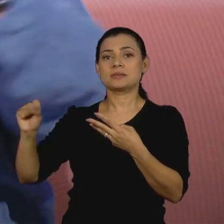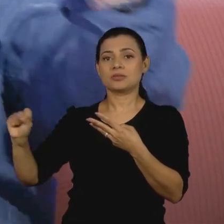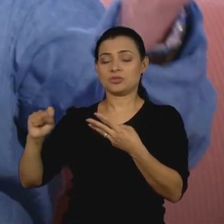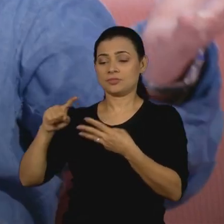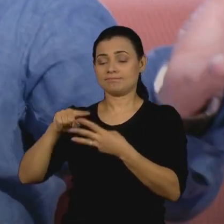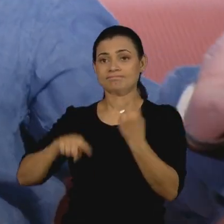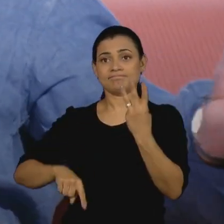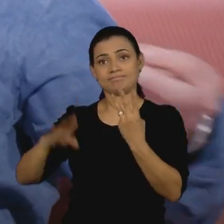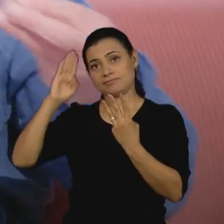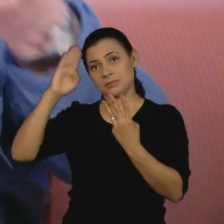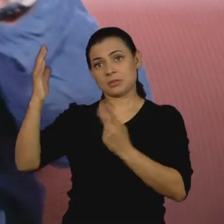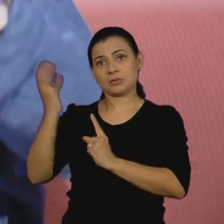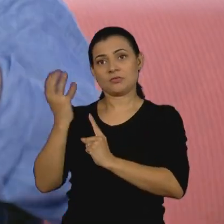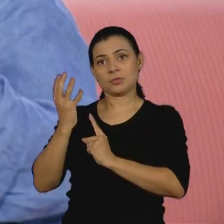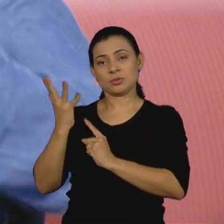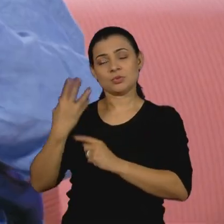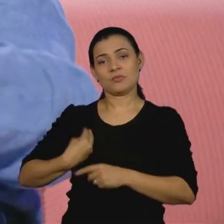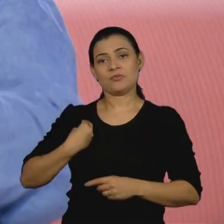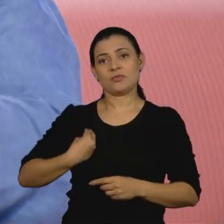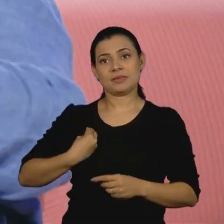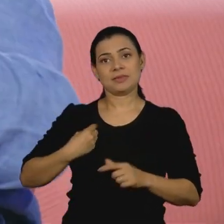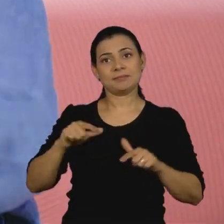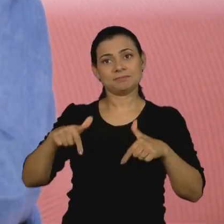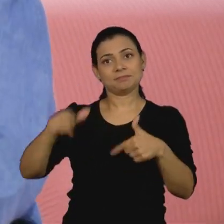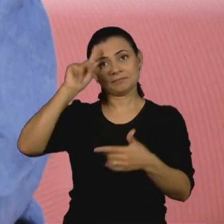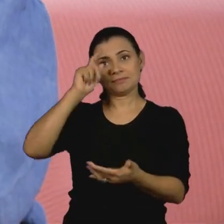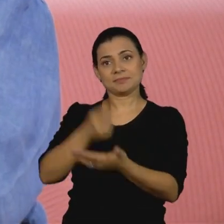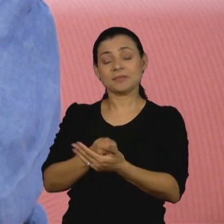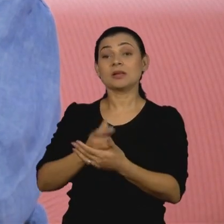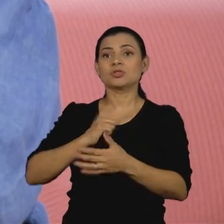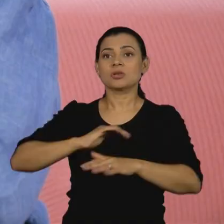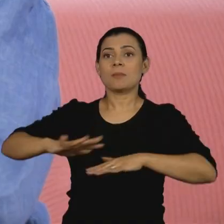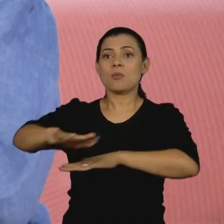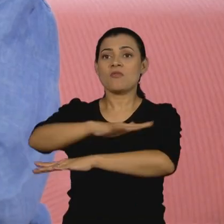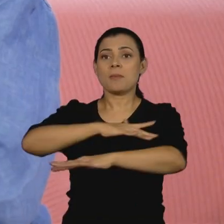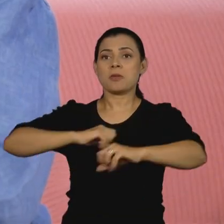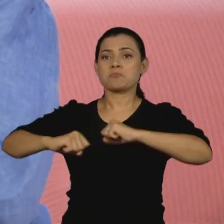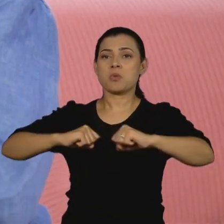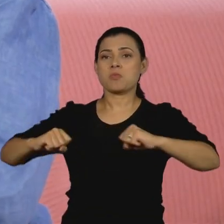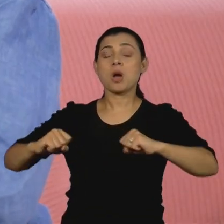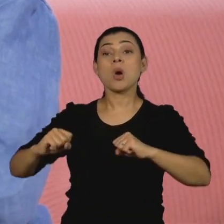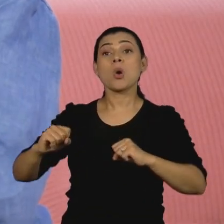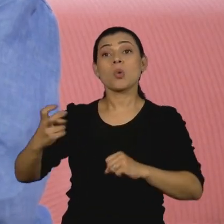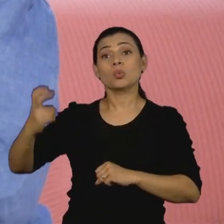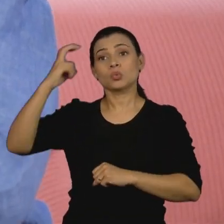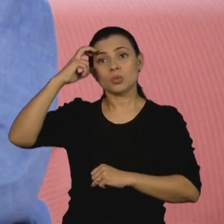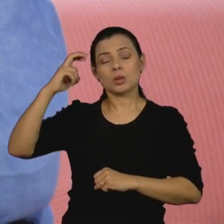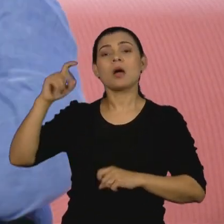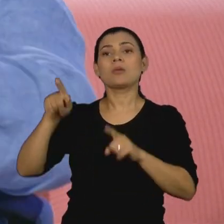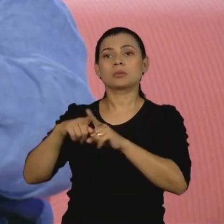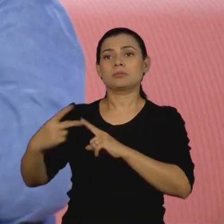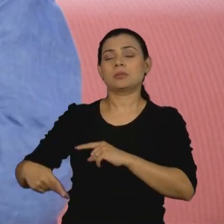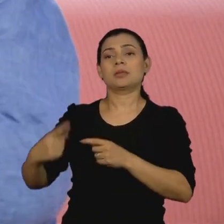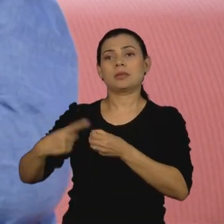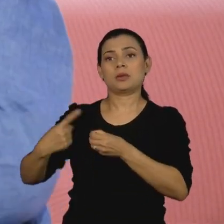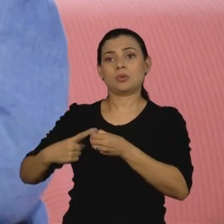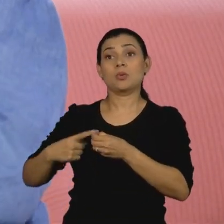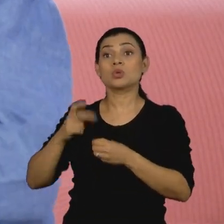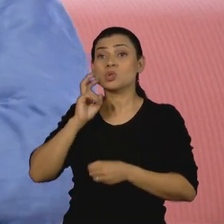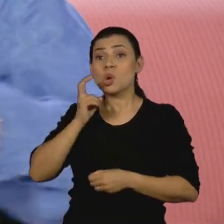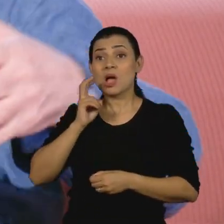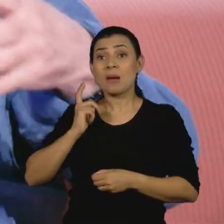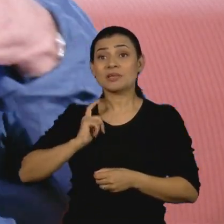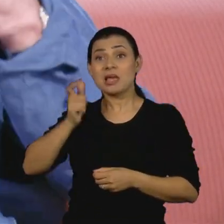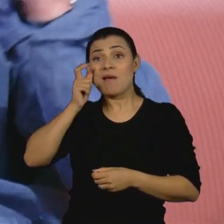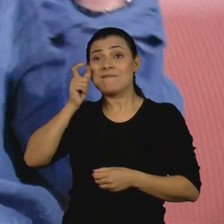Gomes. Tinha um movimento cultural muito forte no interior. Em Sorocaba, a gente assistia peças de teatro amador